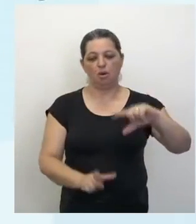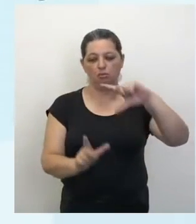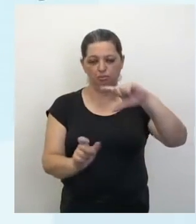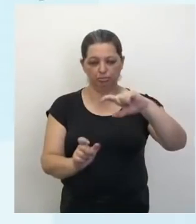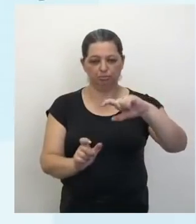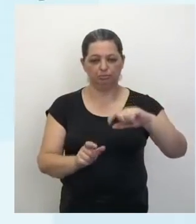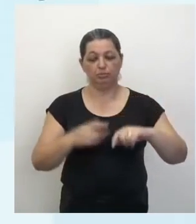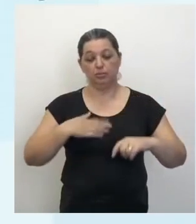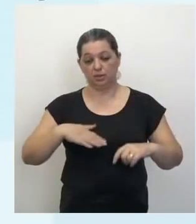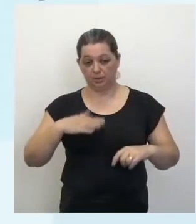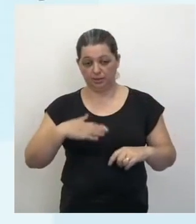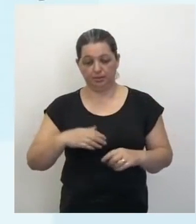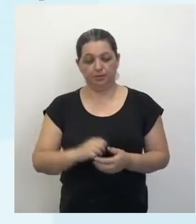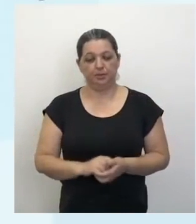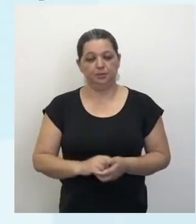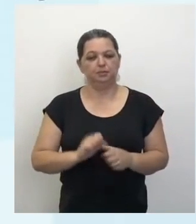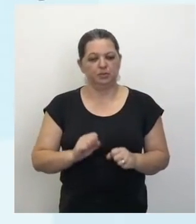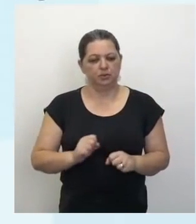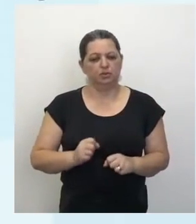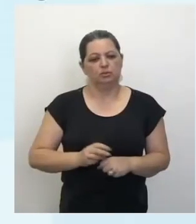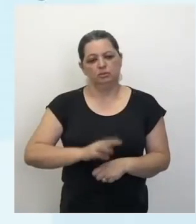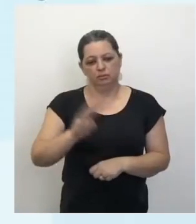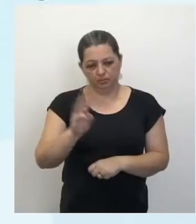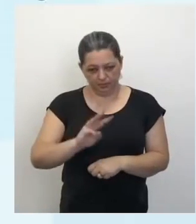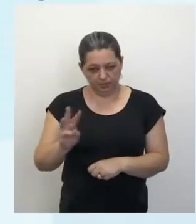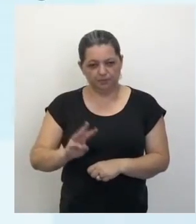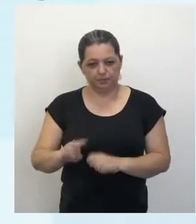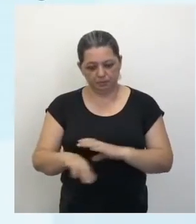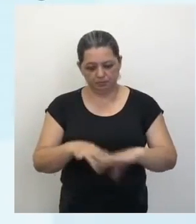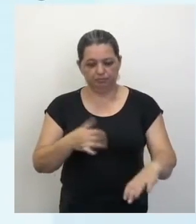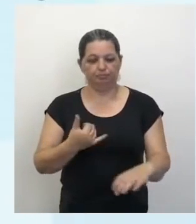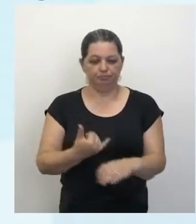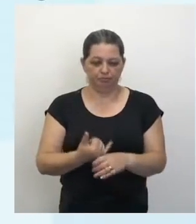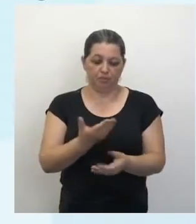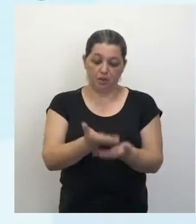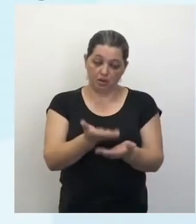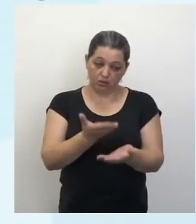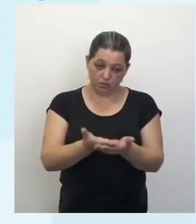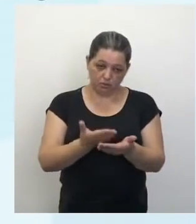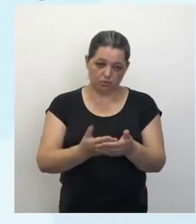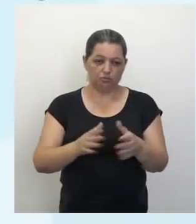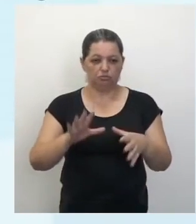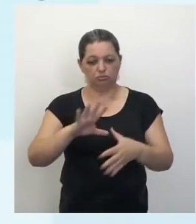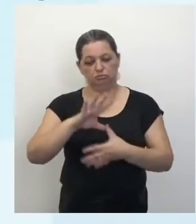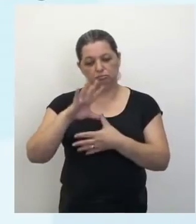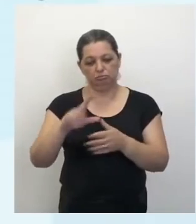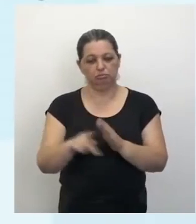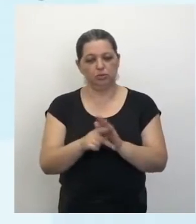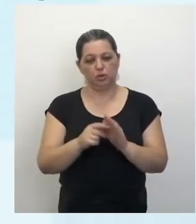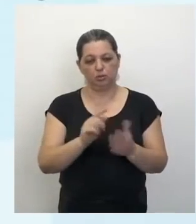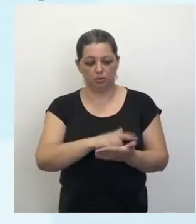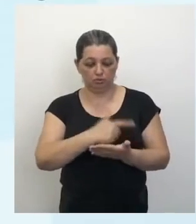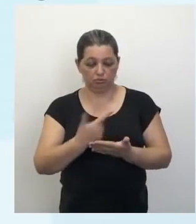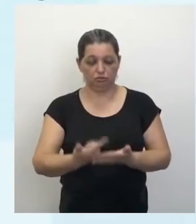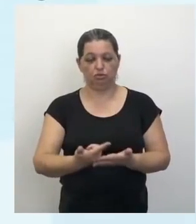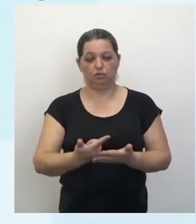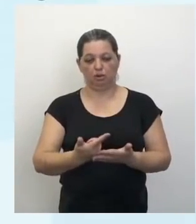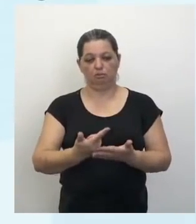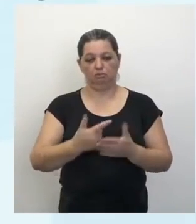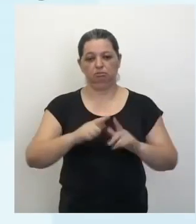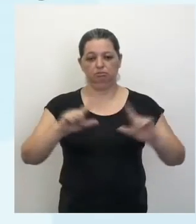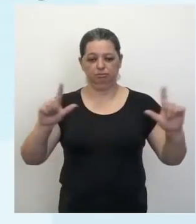com calma. Entre ali no canal e estude. Faça esse mapa, esse jornal mural e nos mande para que nós